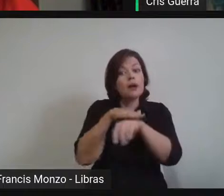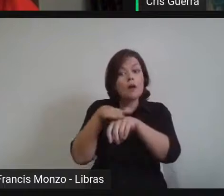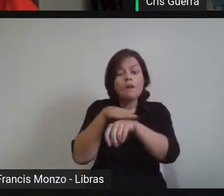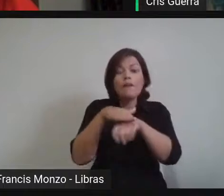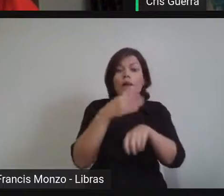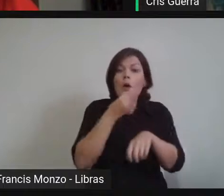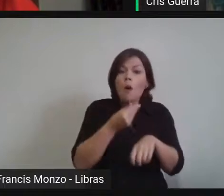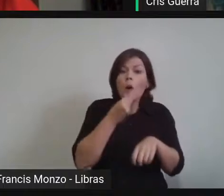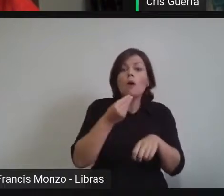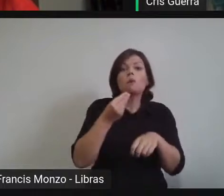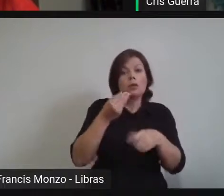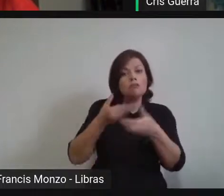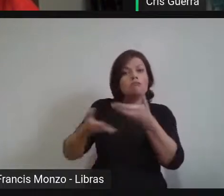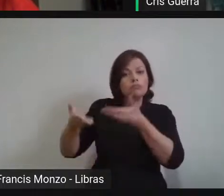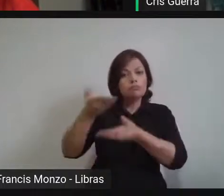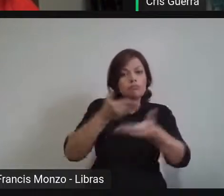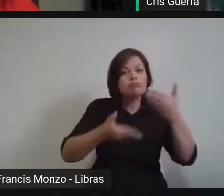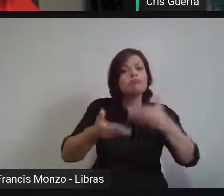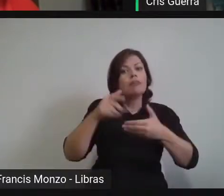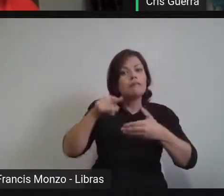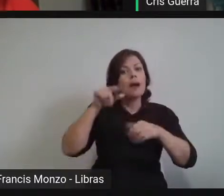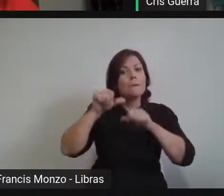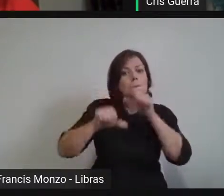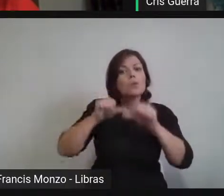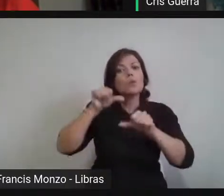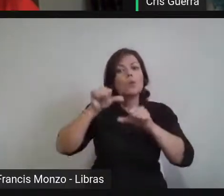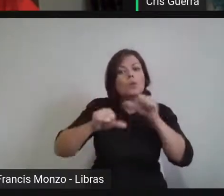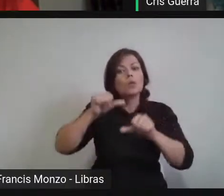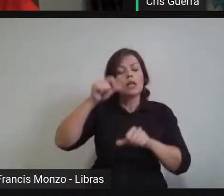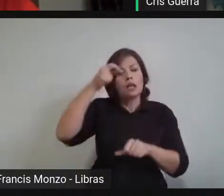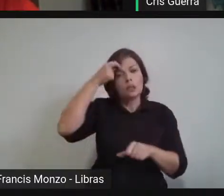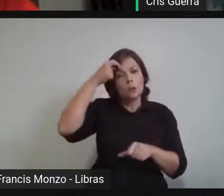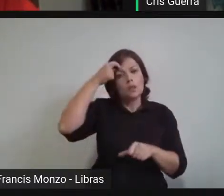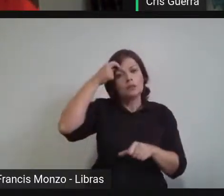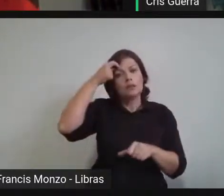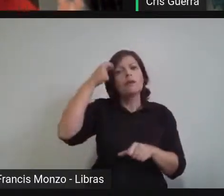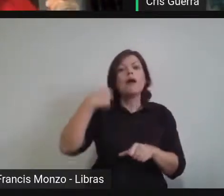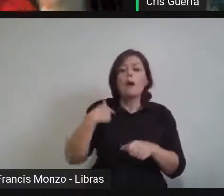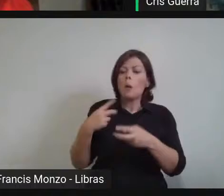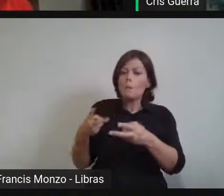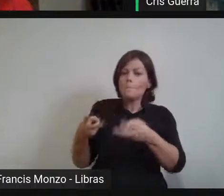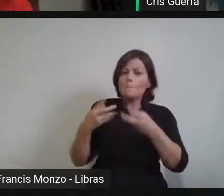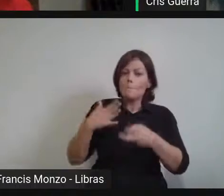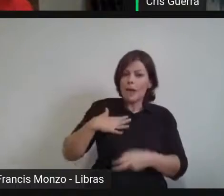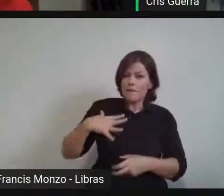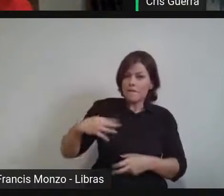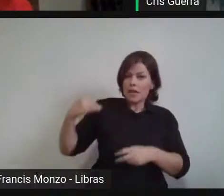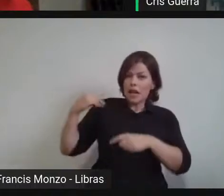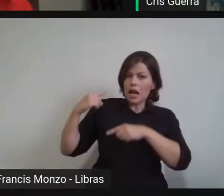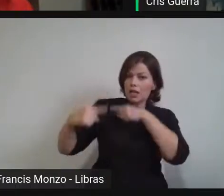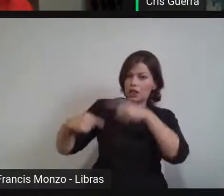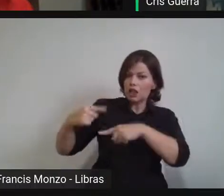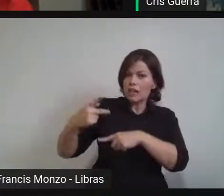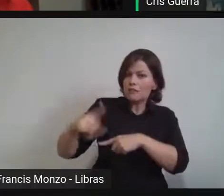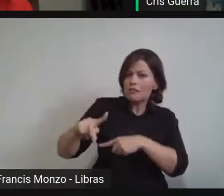da nossa geração, né, Cris? Eu acho que eu vejo a geração da minha filha já tem uma pegada mais